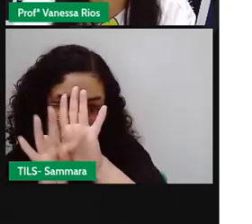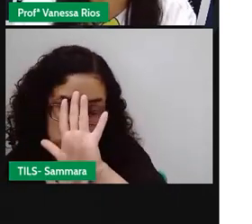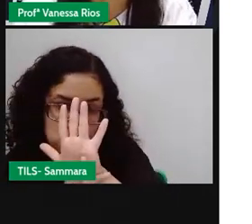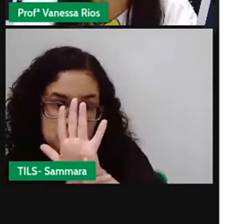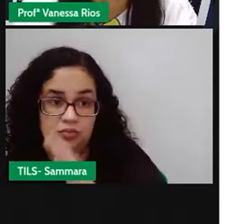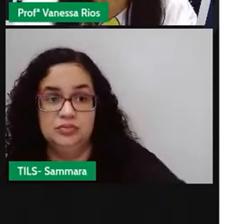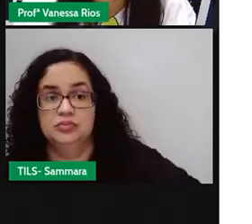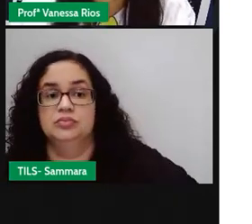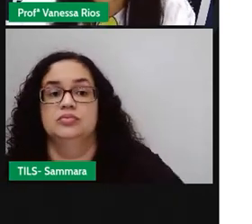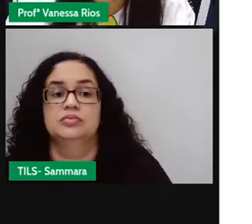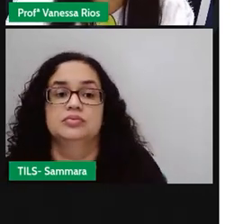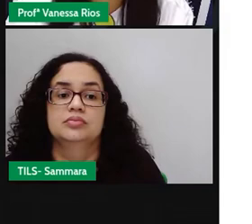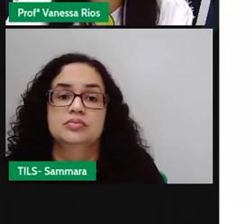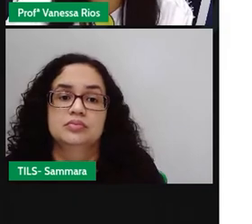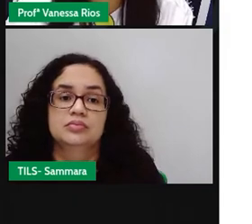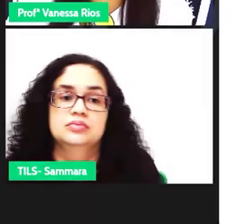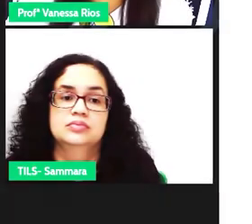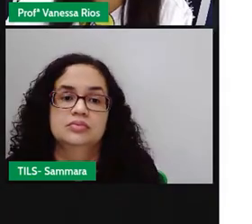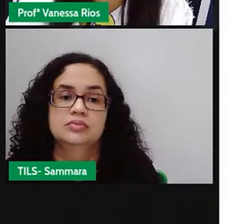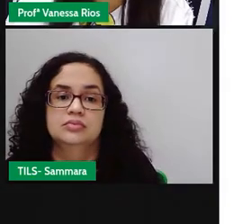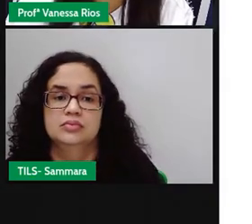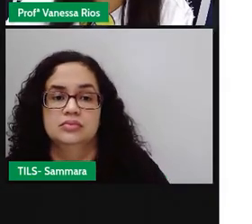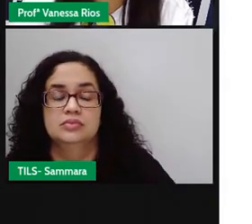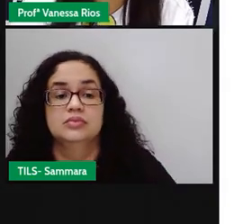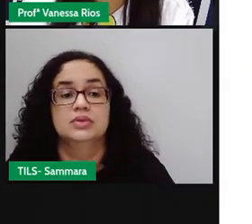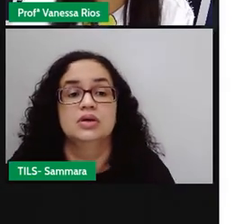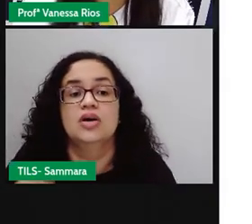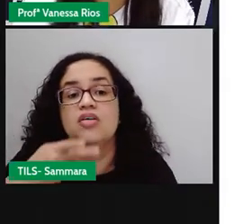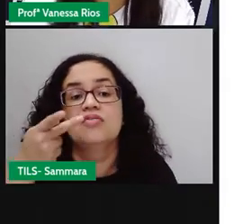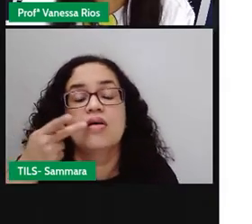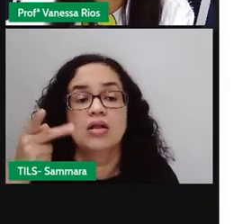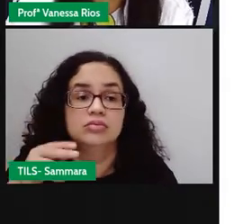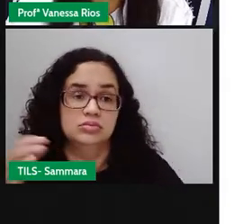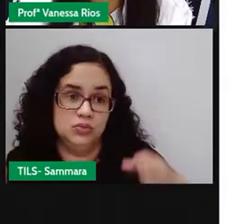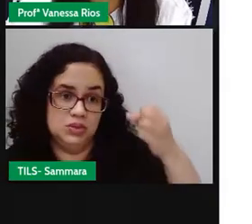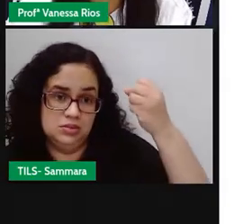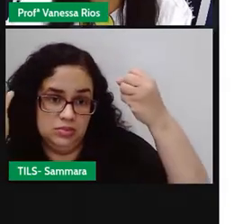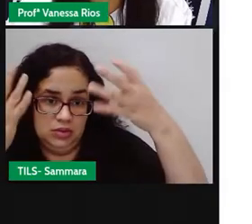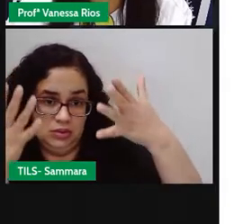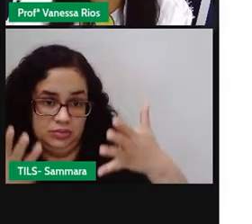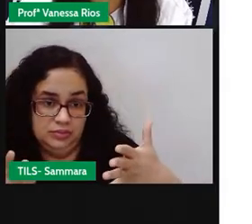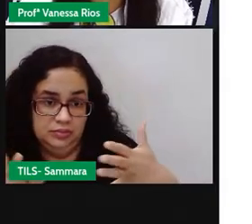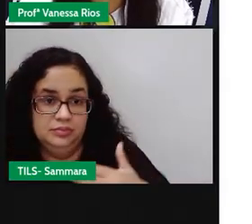perder a intenção da história. Quando diz assim, ó: